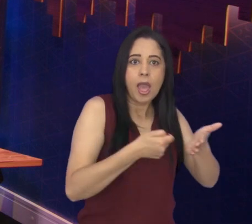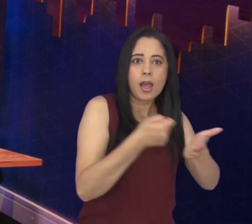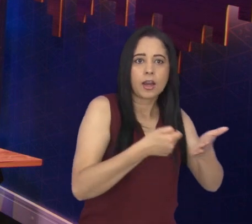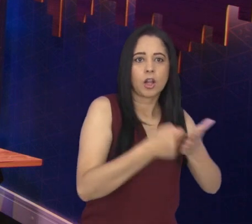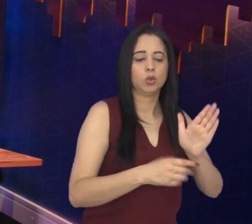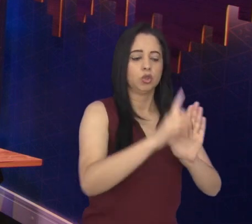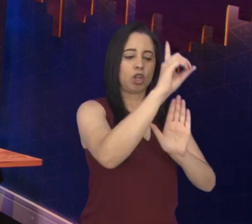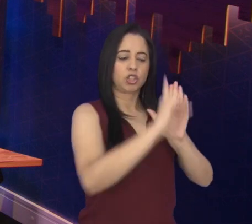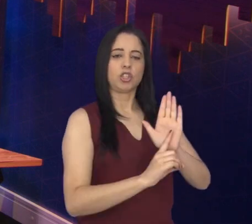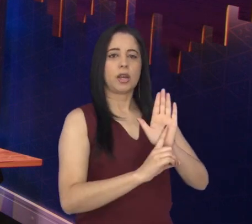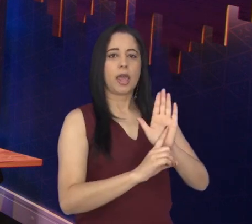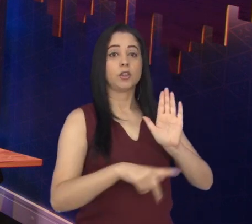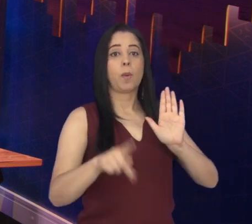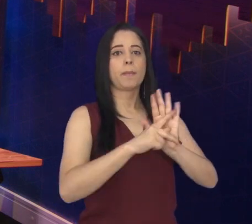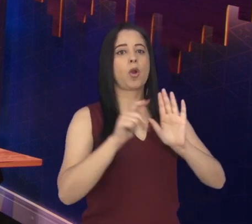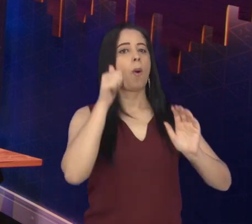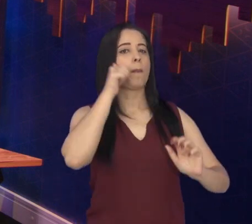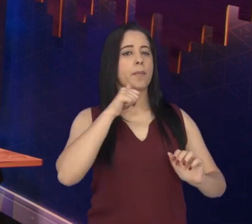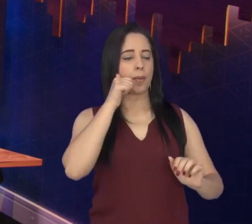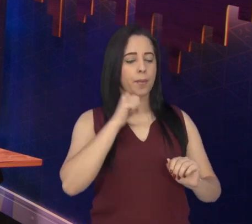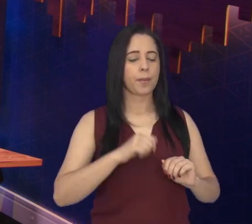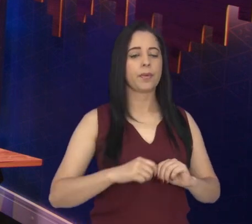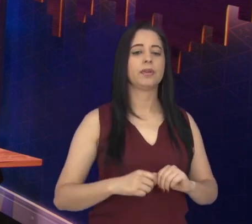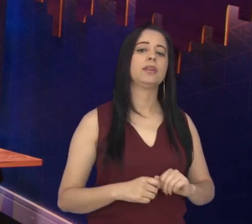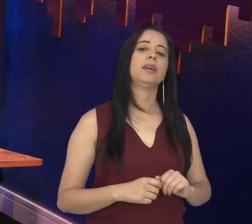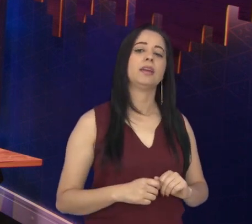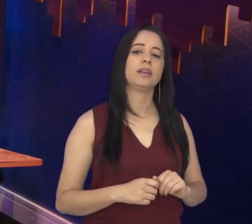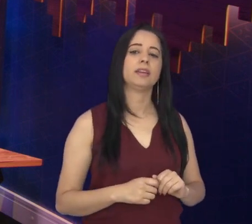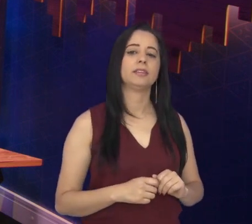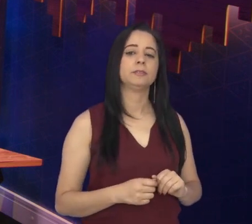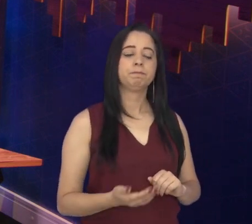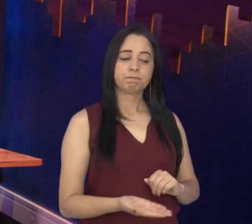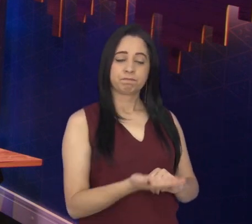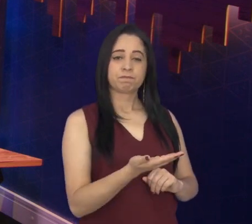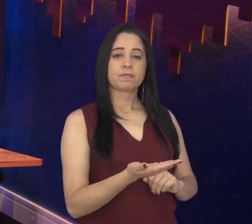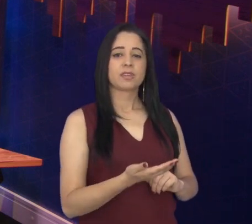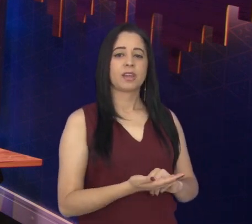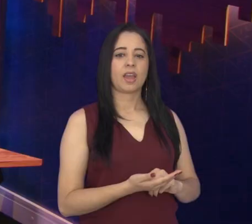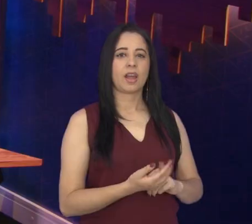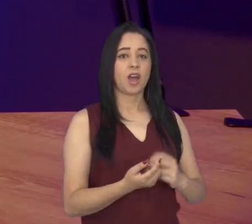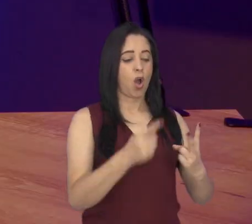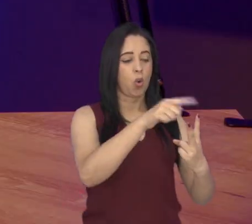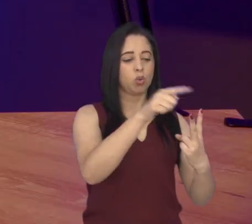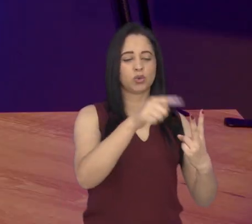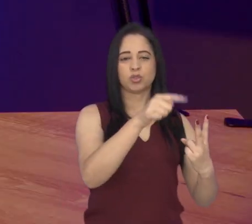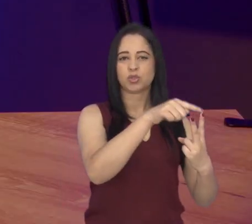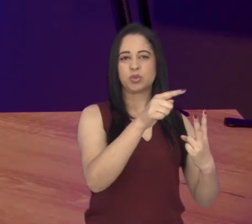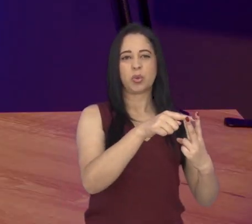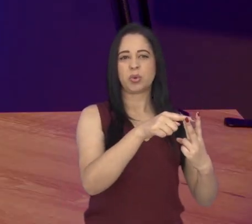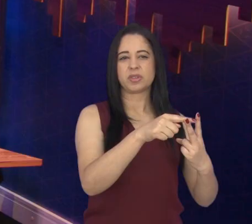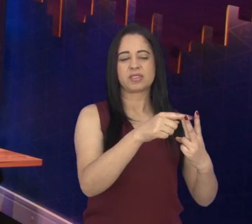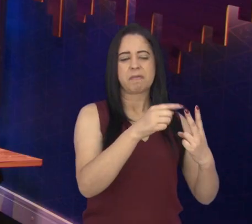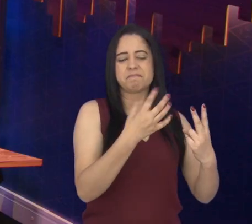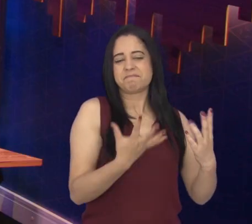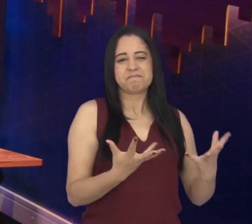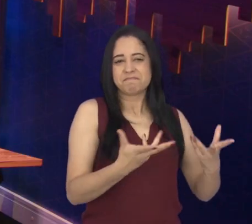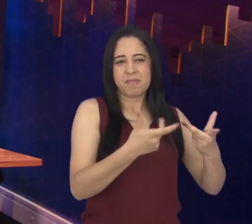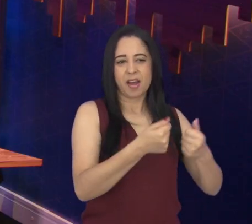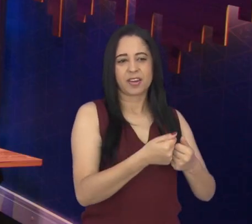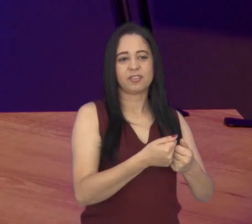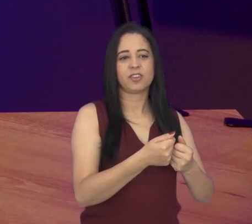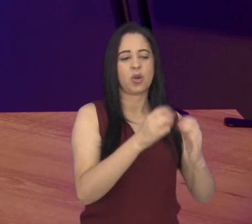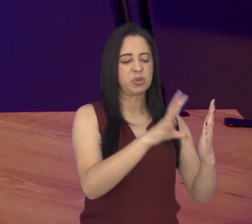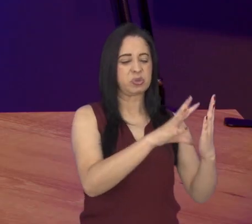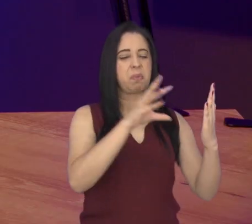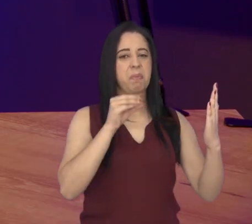ela é uma lutadora pelos direitos das mulheres e pela educação, e realmente são 2 grandes exemplos aqui,